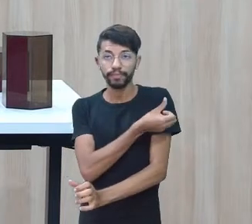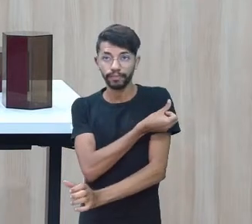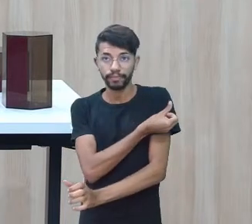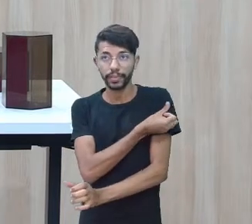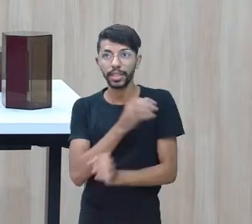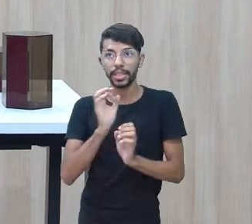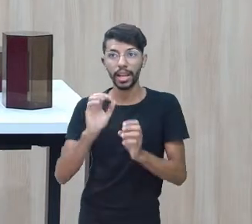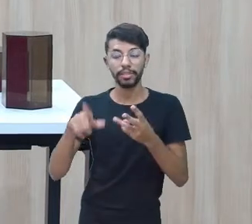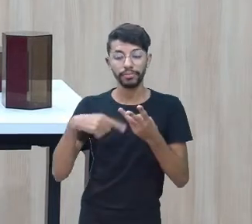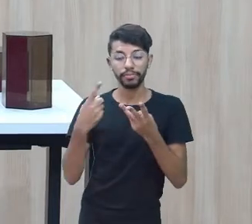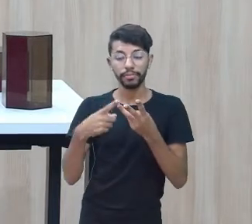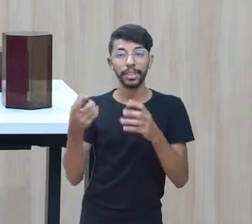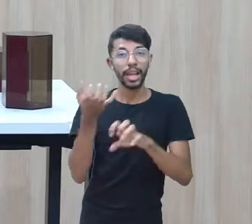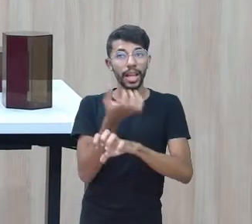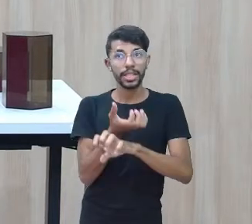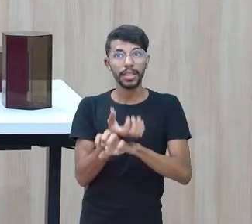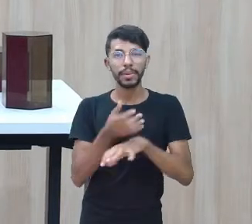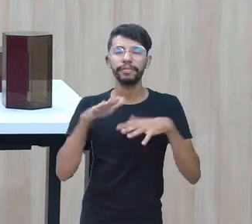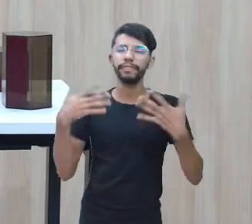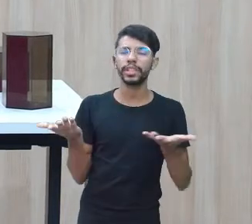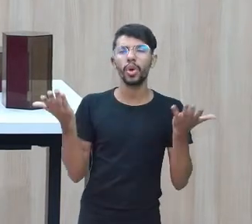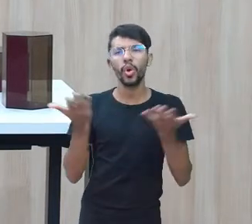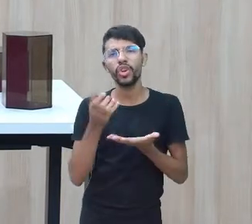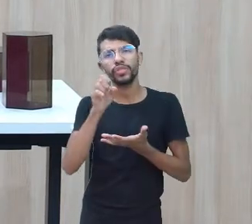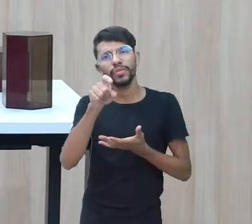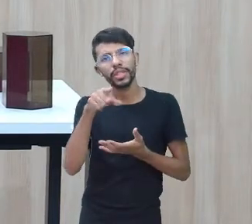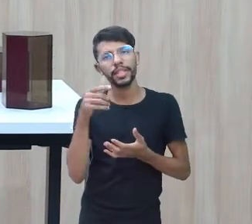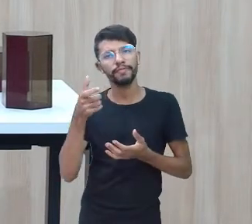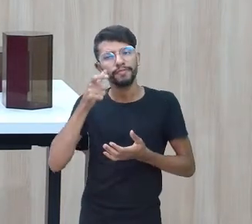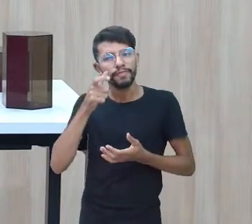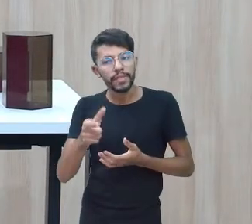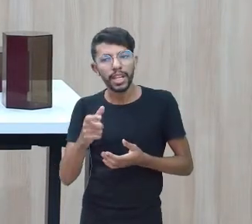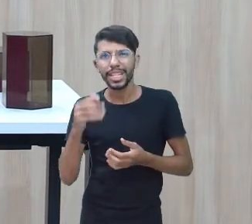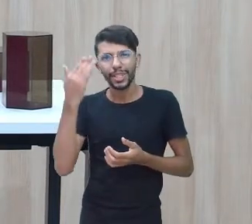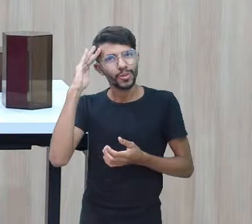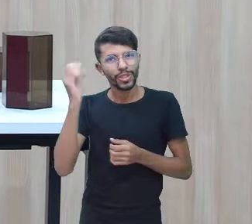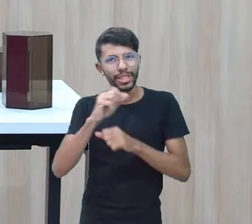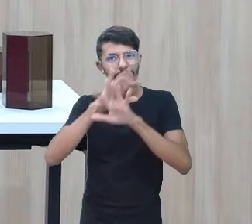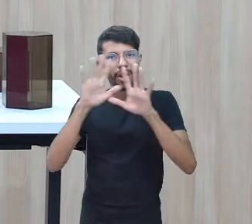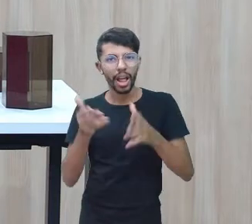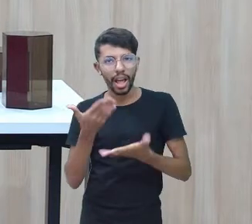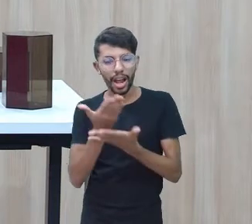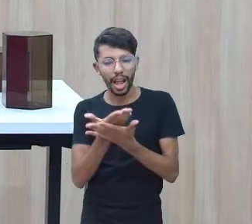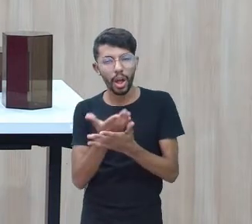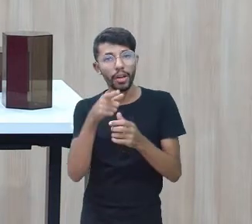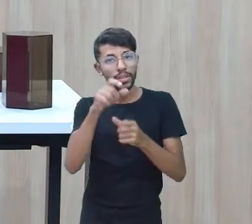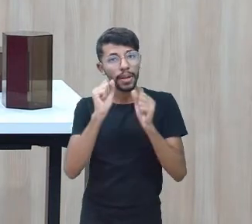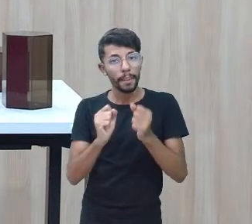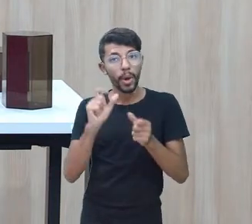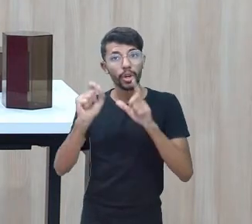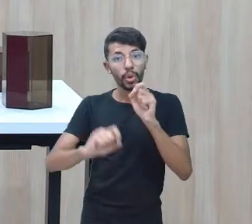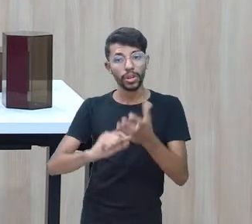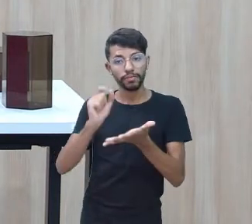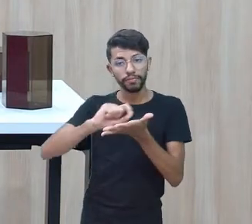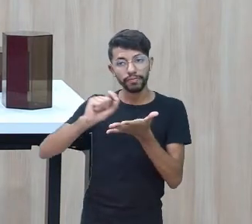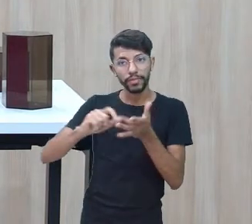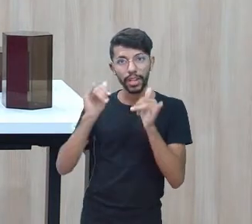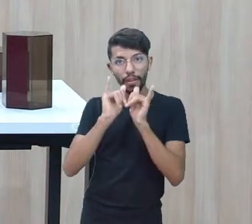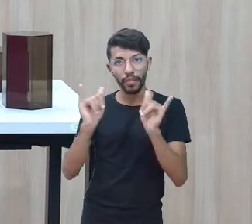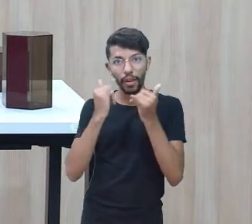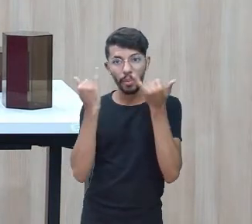você se interessou, não entendeu bem ou quer rever a aula, você pode anotar essas informações e buscar depois ali na